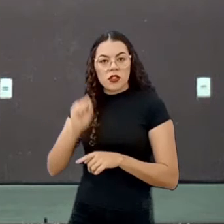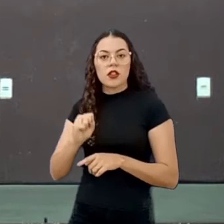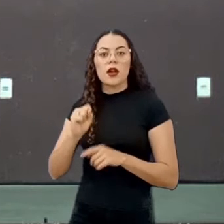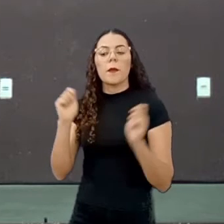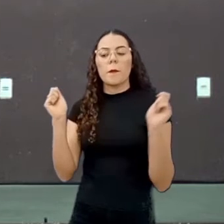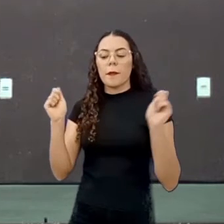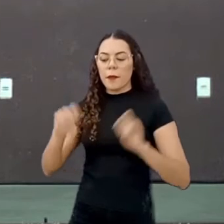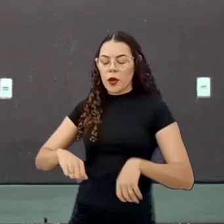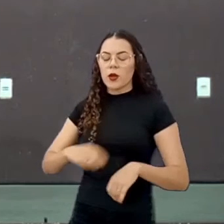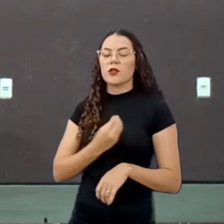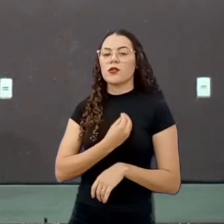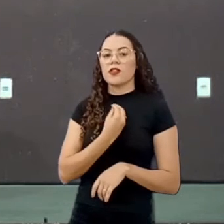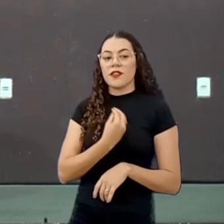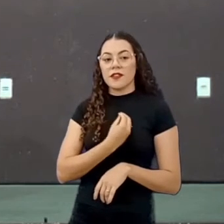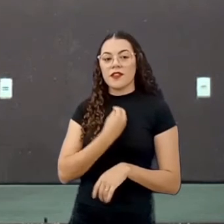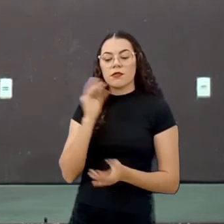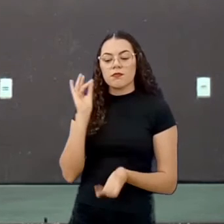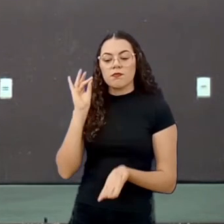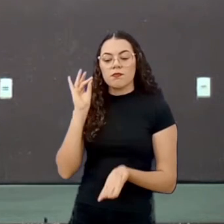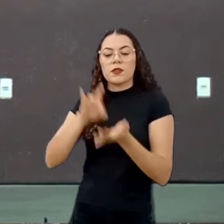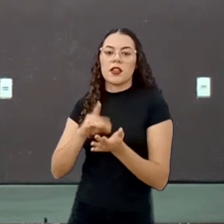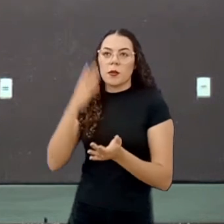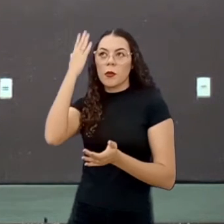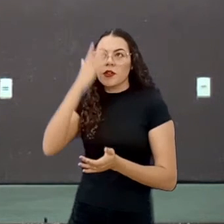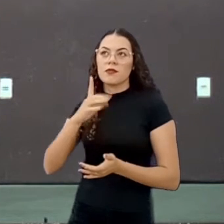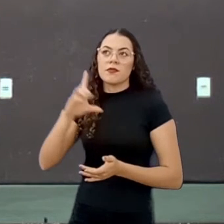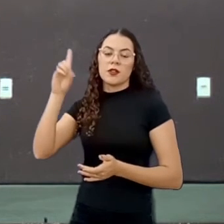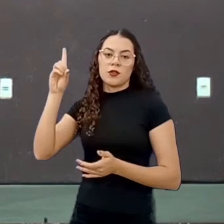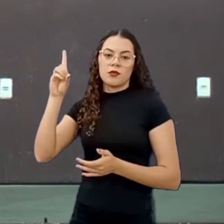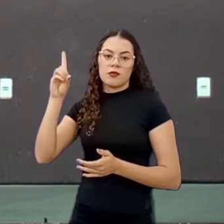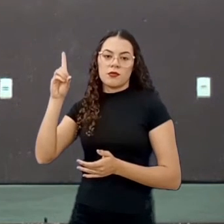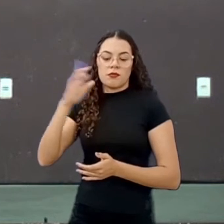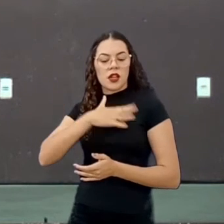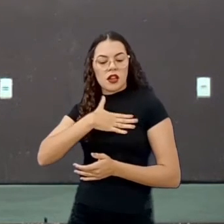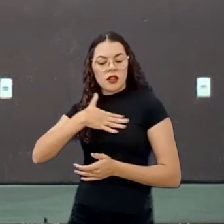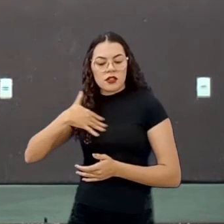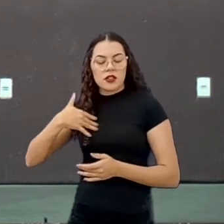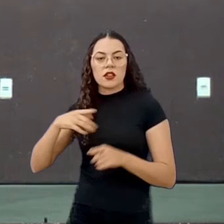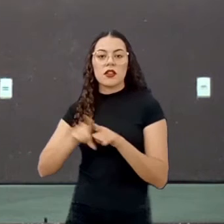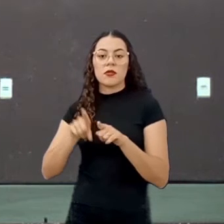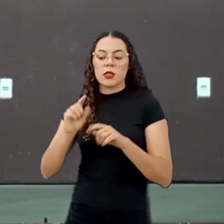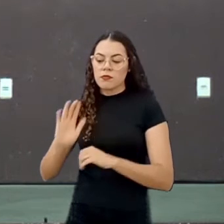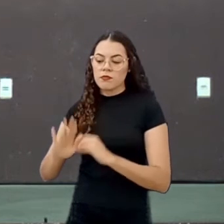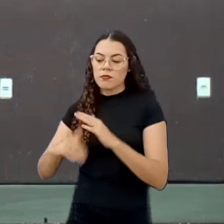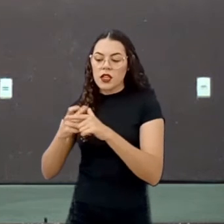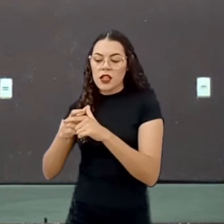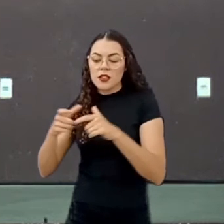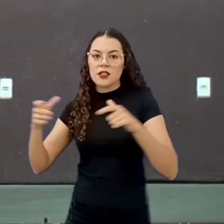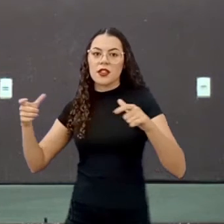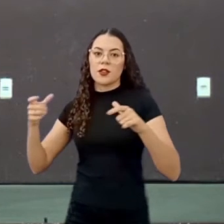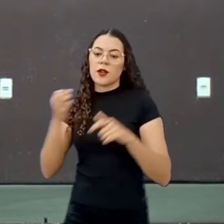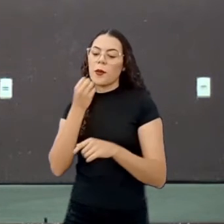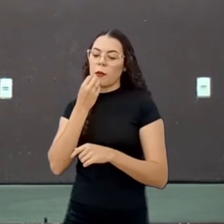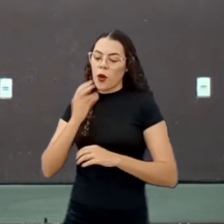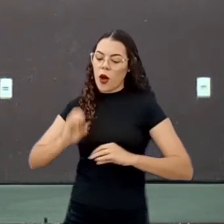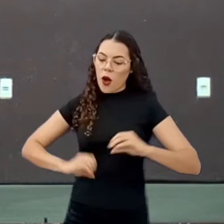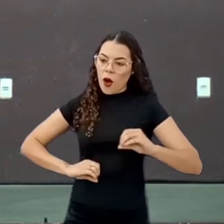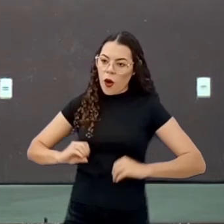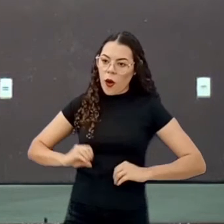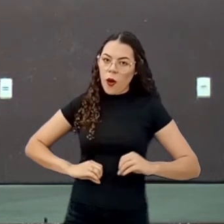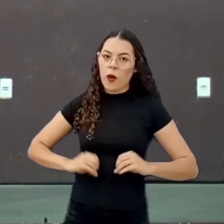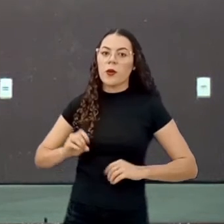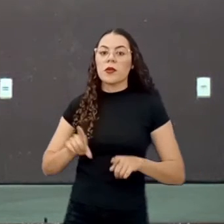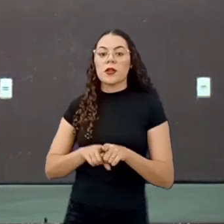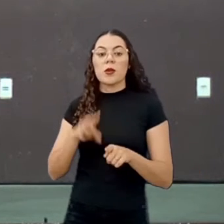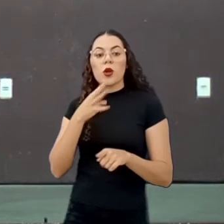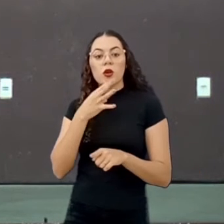poderão viver de modo digno do Senhor, para o seu inteiro agrado, frutificando em toda boa obra e crescendo no conhecimento